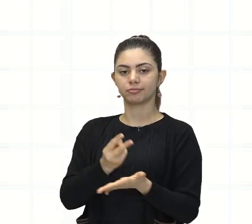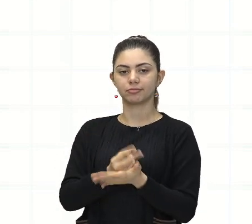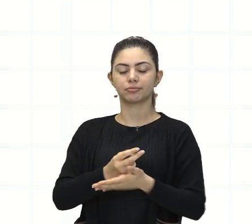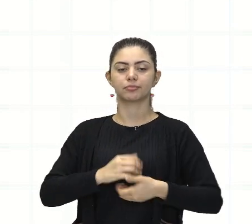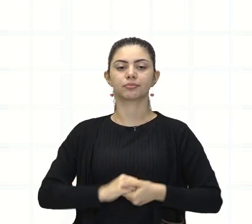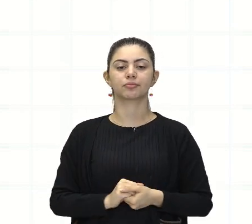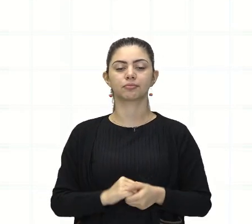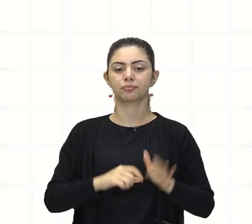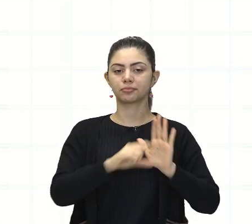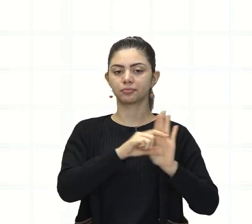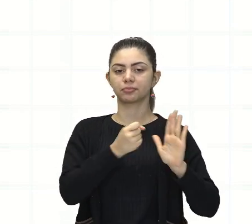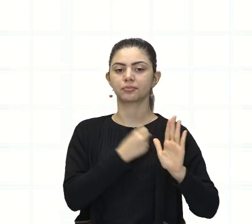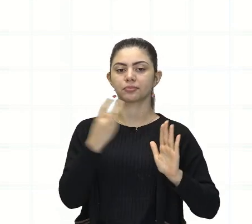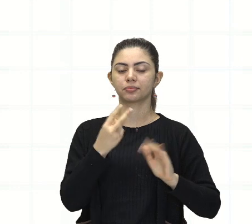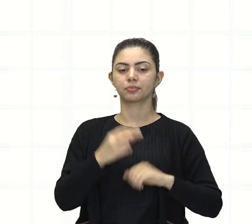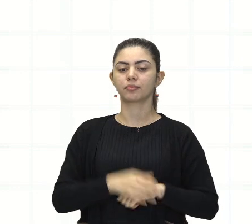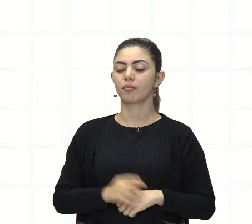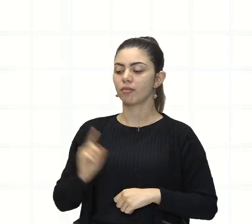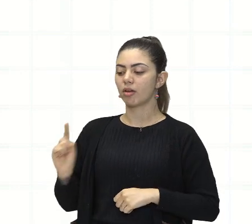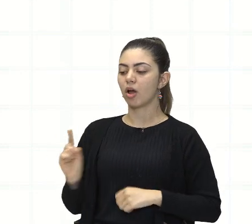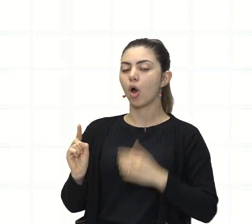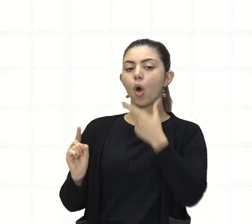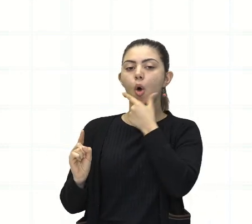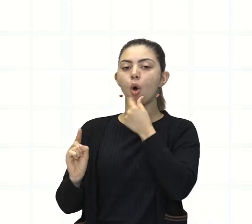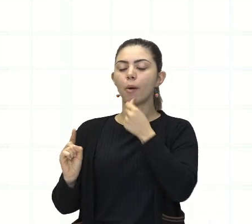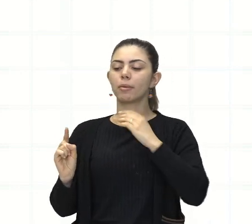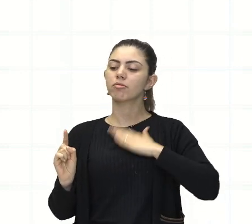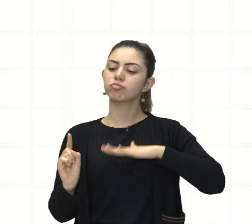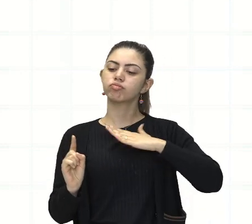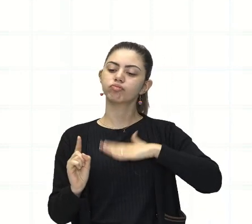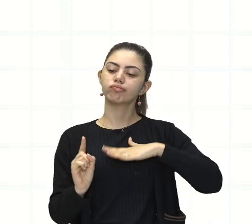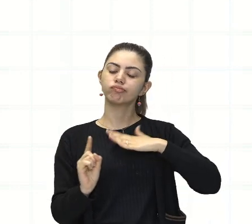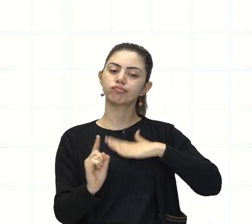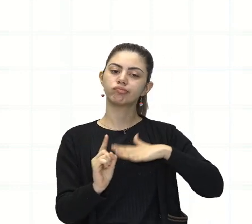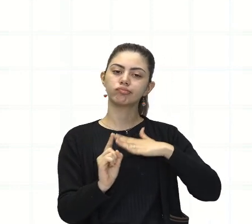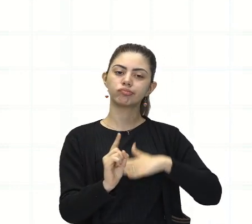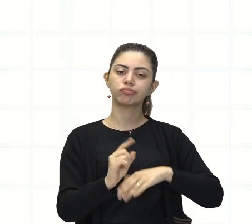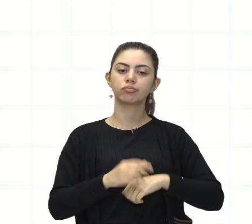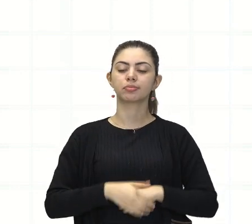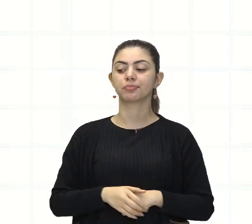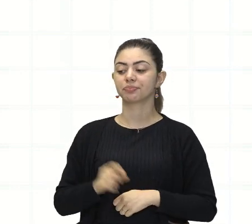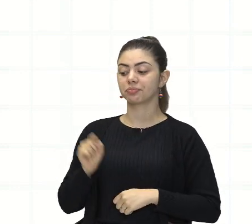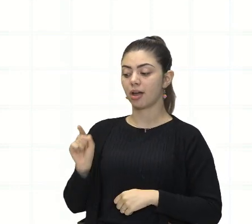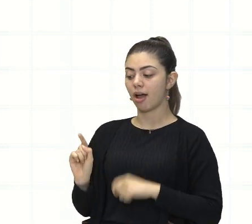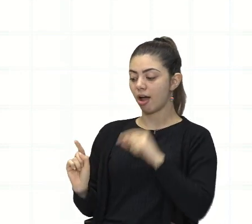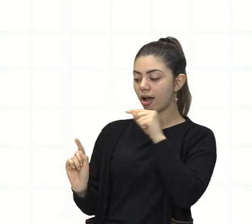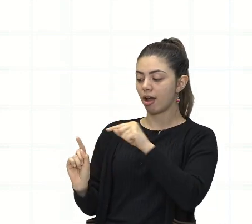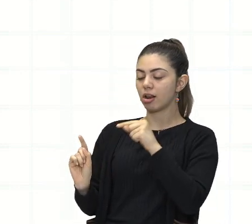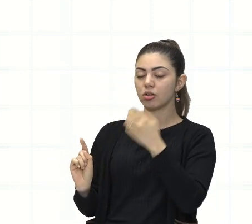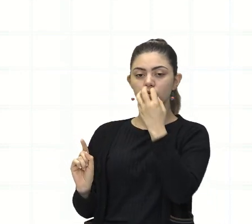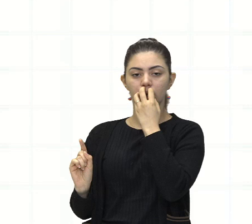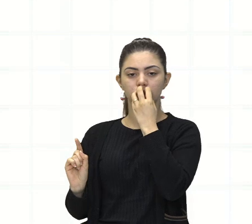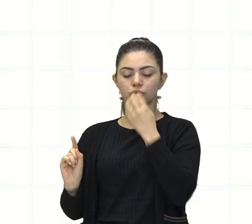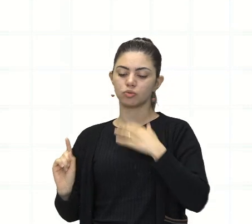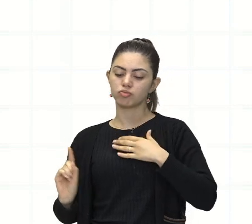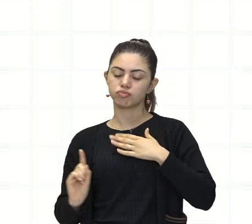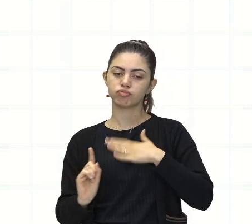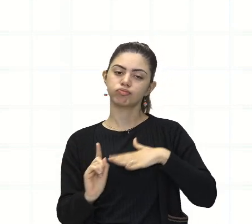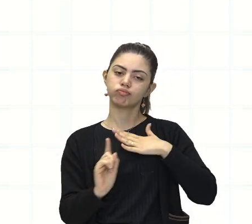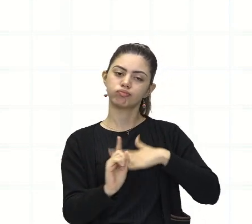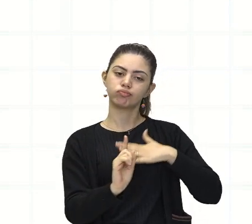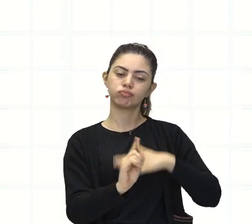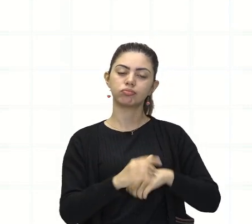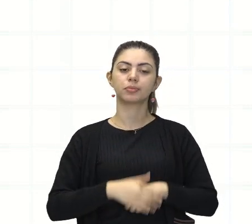estrofe 2, o homem vai devagar. Um cachorro vai devagar.